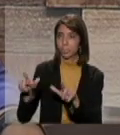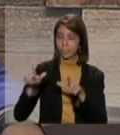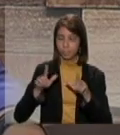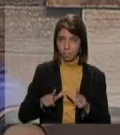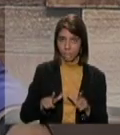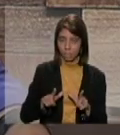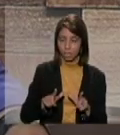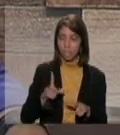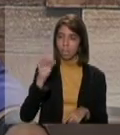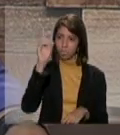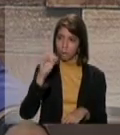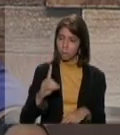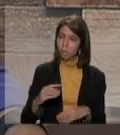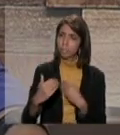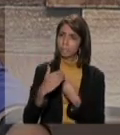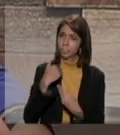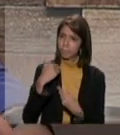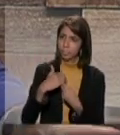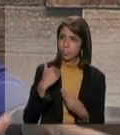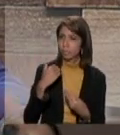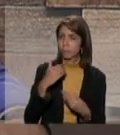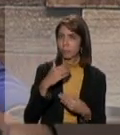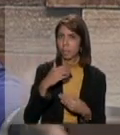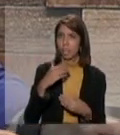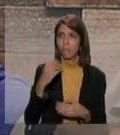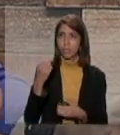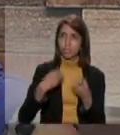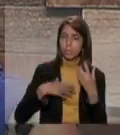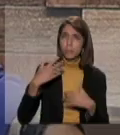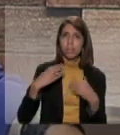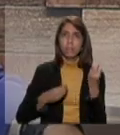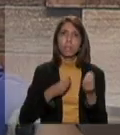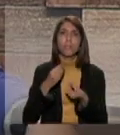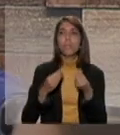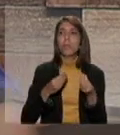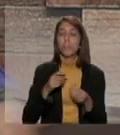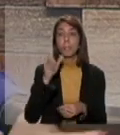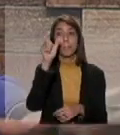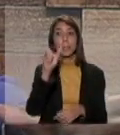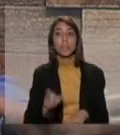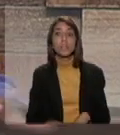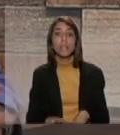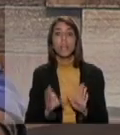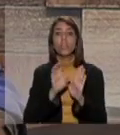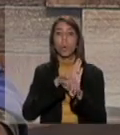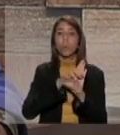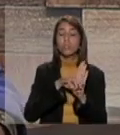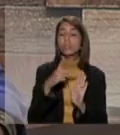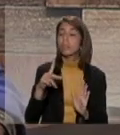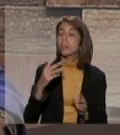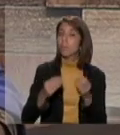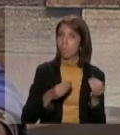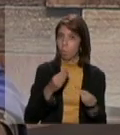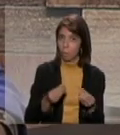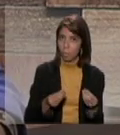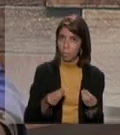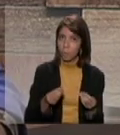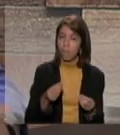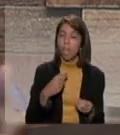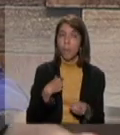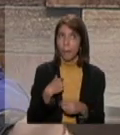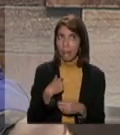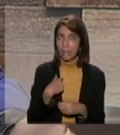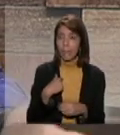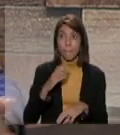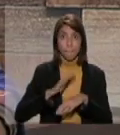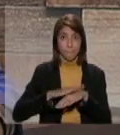conversa com o diretor te dá o autor, o diretor, te dão, né, mais ou menos qual que é o conceito do personagem. Aí